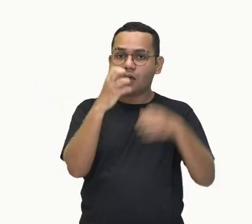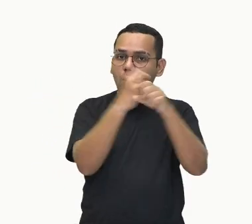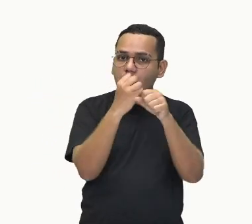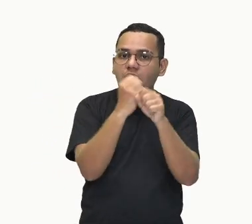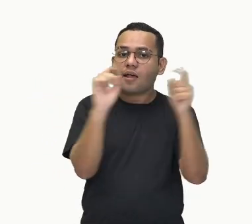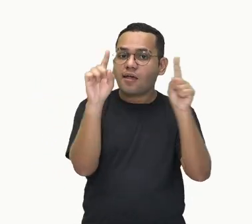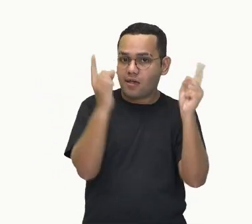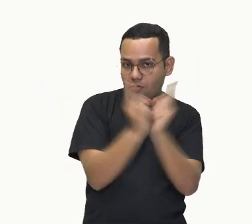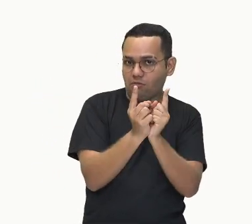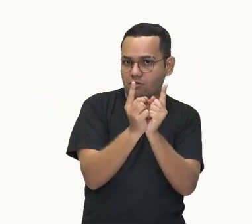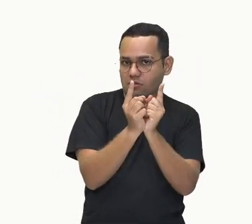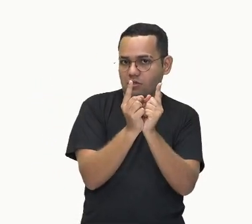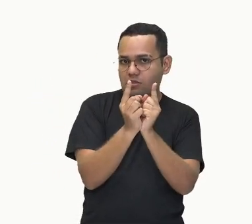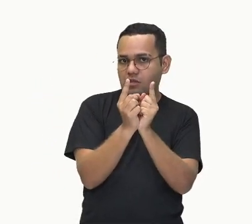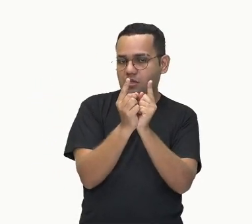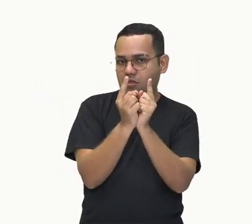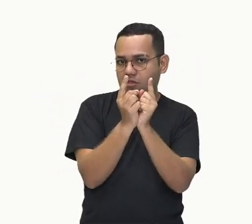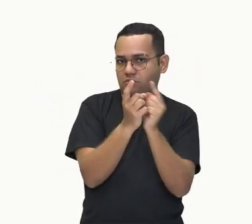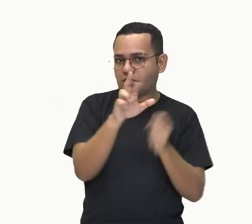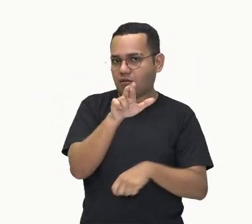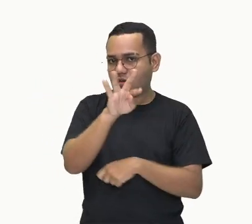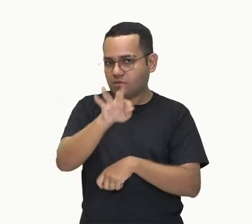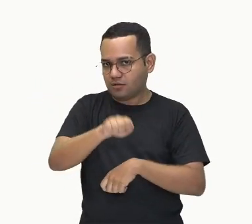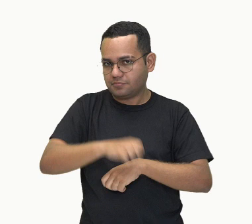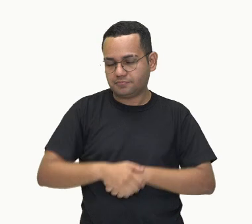bom? Então,